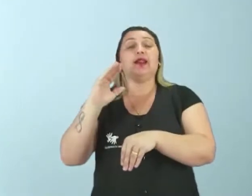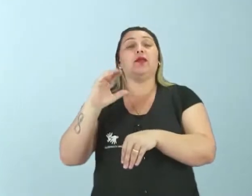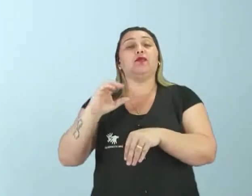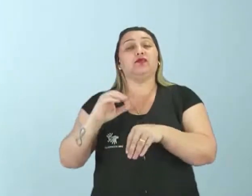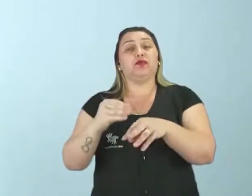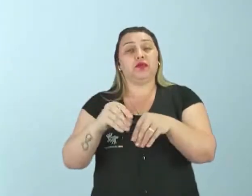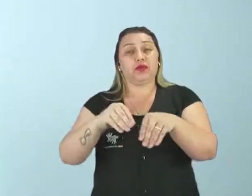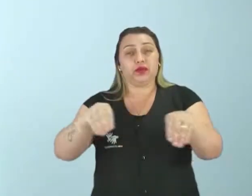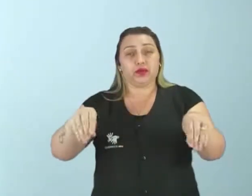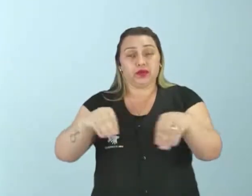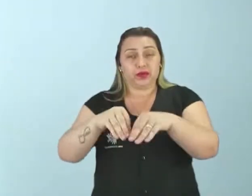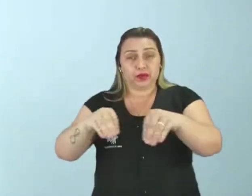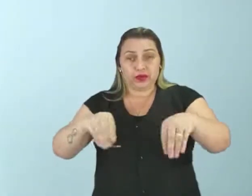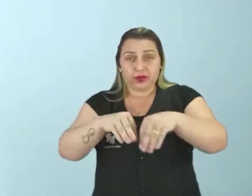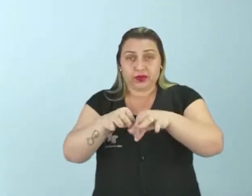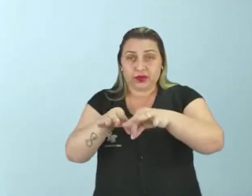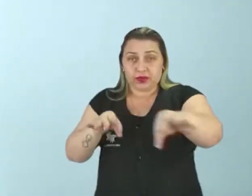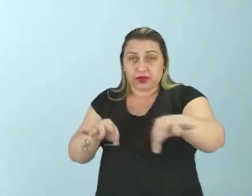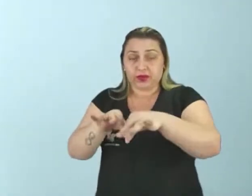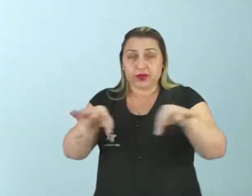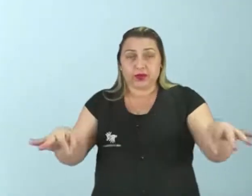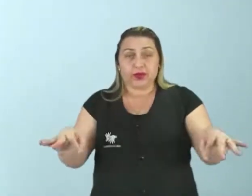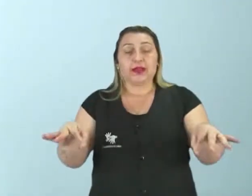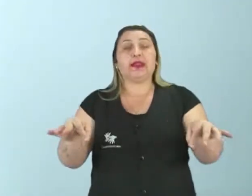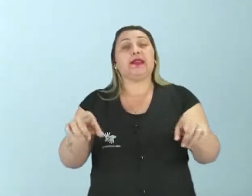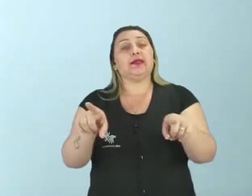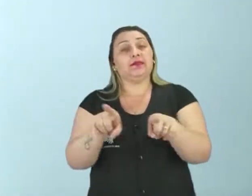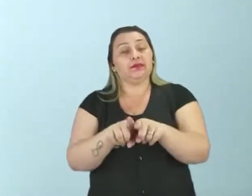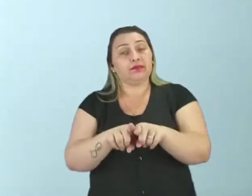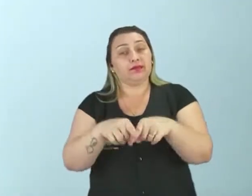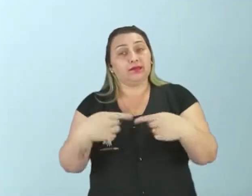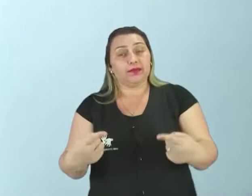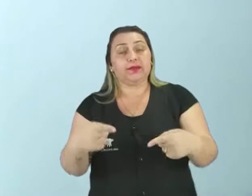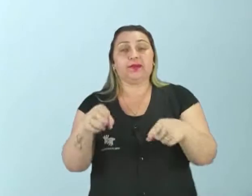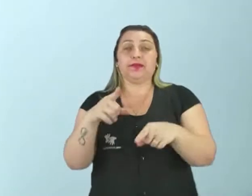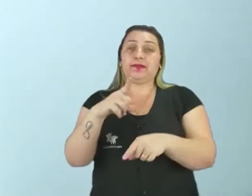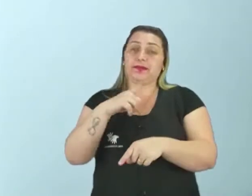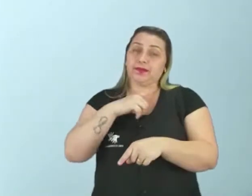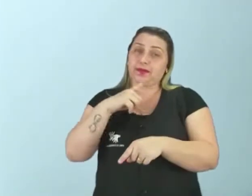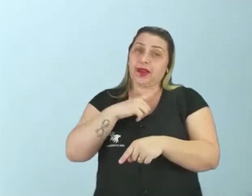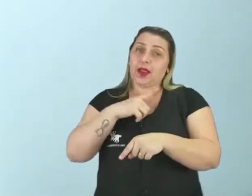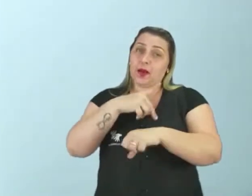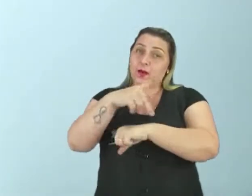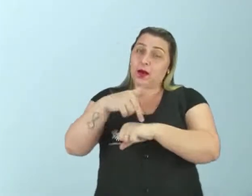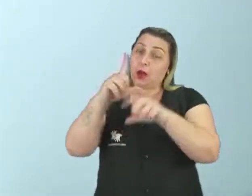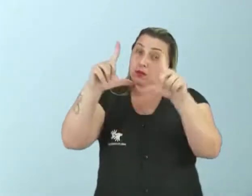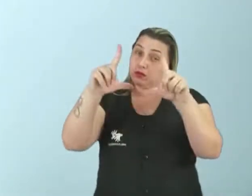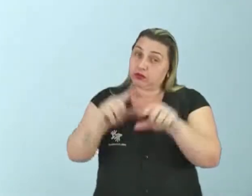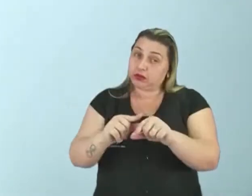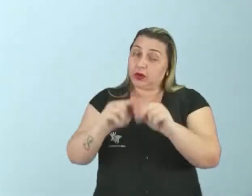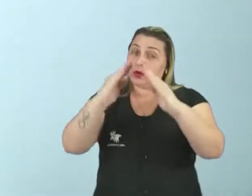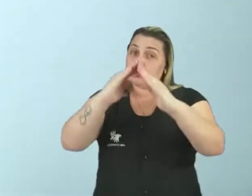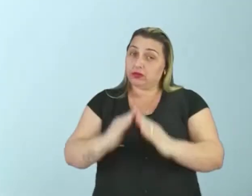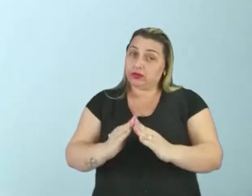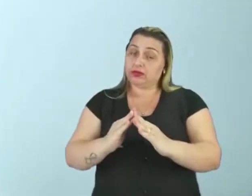grande território de extensão territorial. Então, isso acaba tornando o nosso país pouco